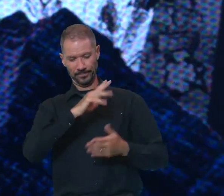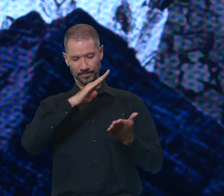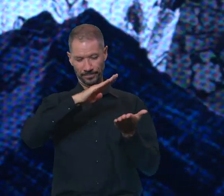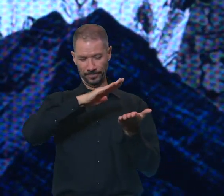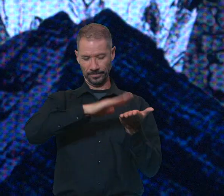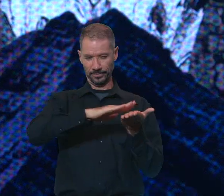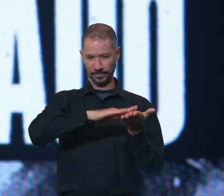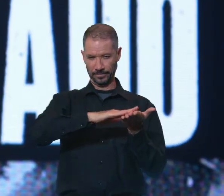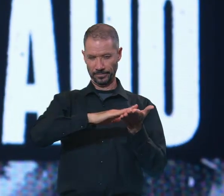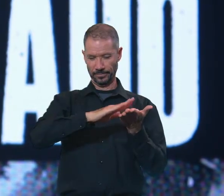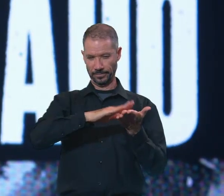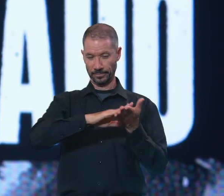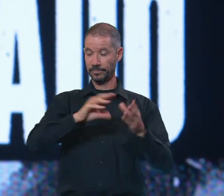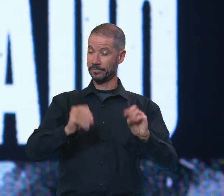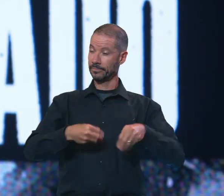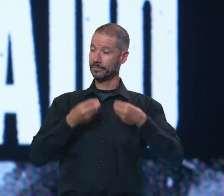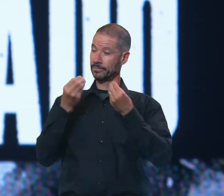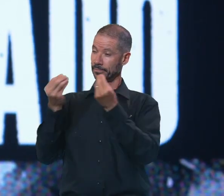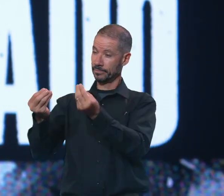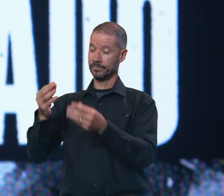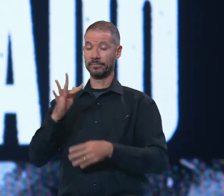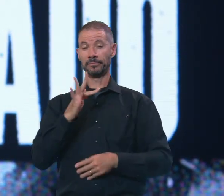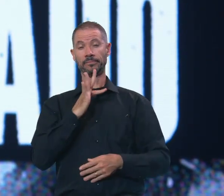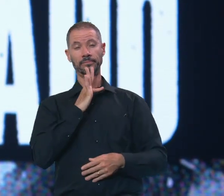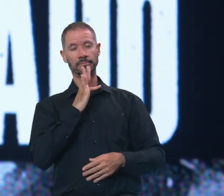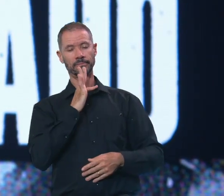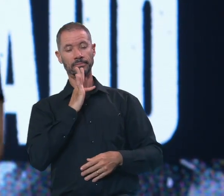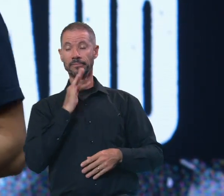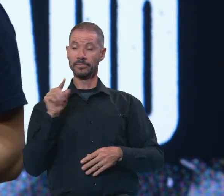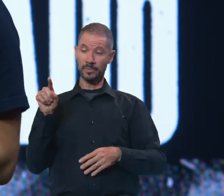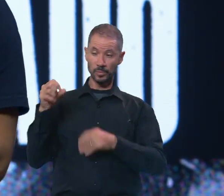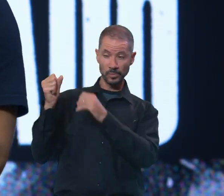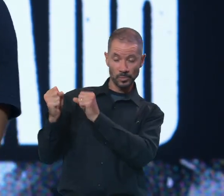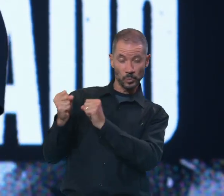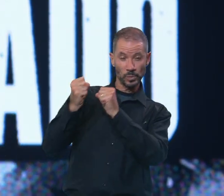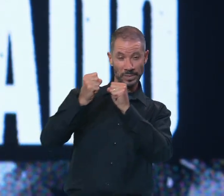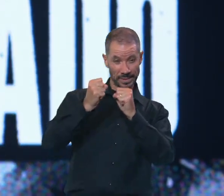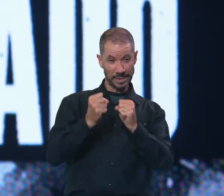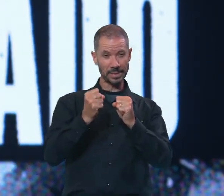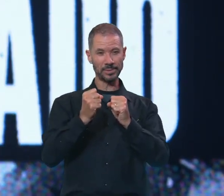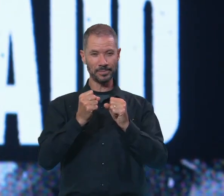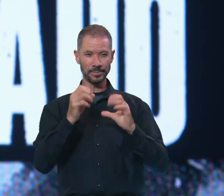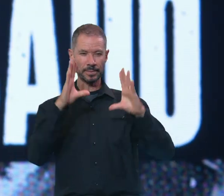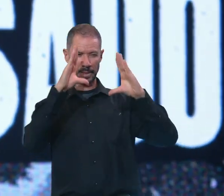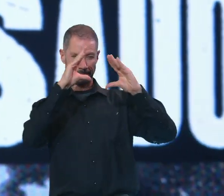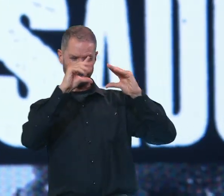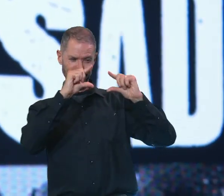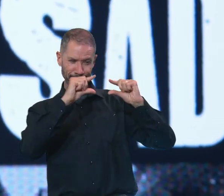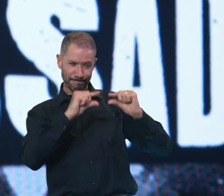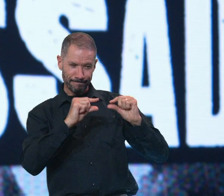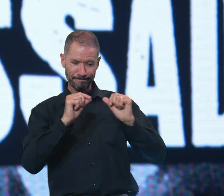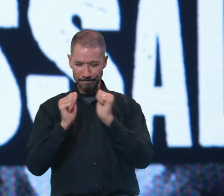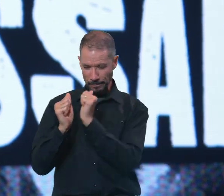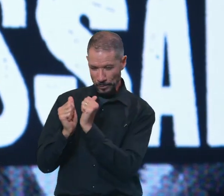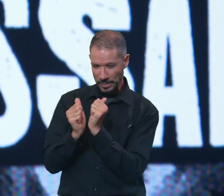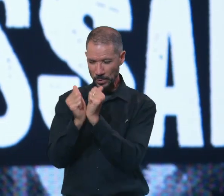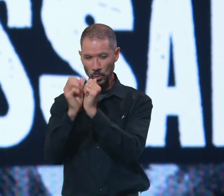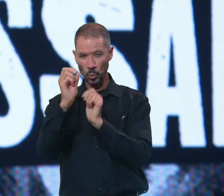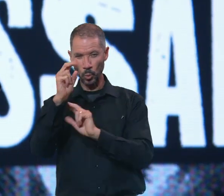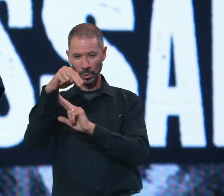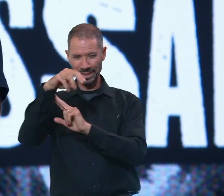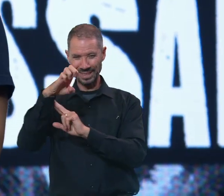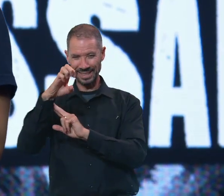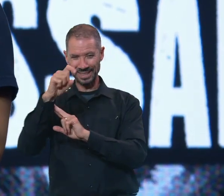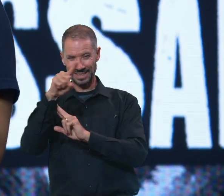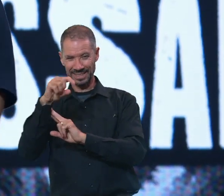mãos, entregar para Filemão, e Filemão pudesse amenizar a pena do escravo Onésimo,